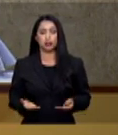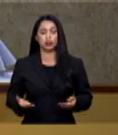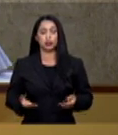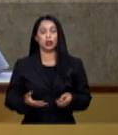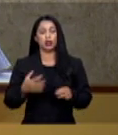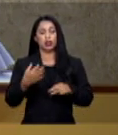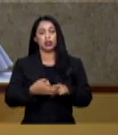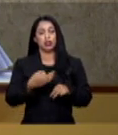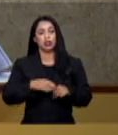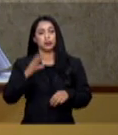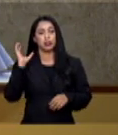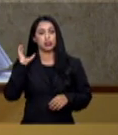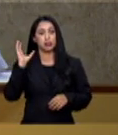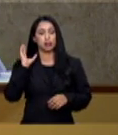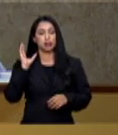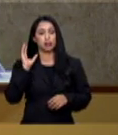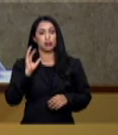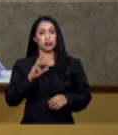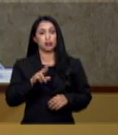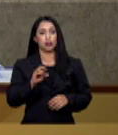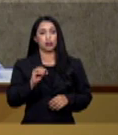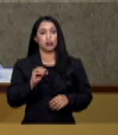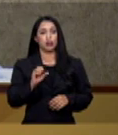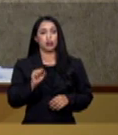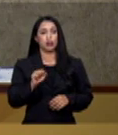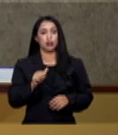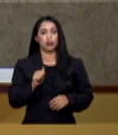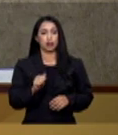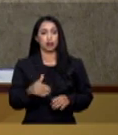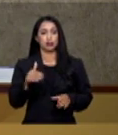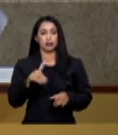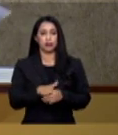a ministra Rosa Weber, nossa vice-presidente, para o voto.